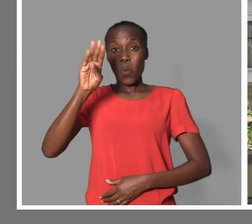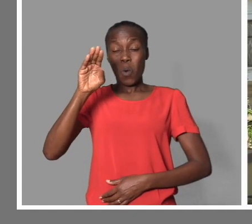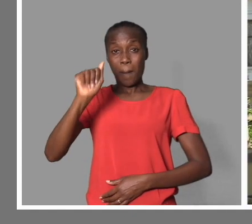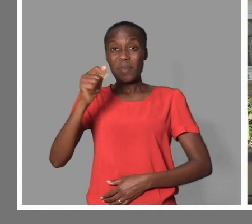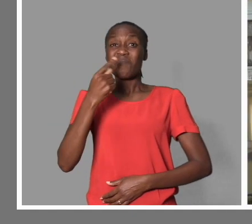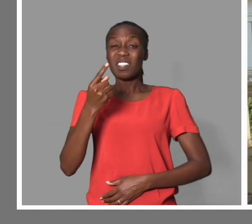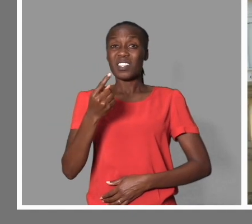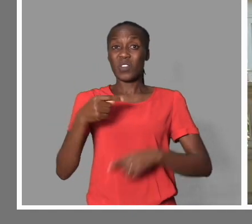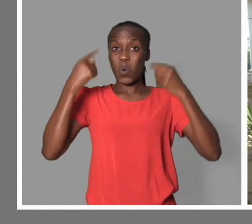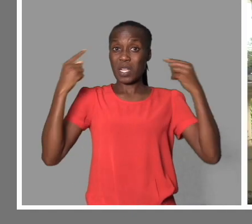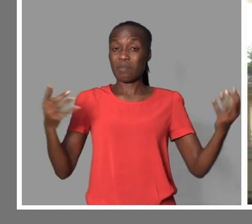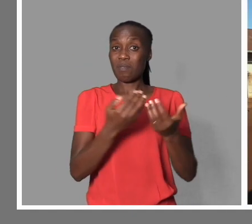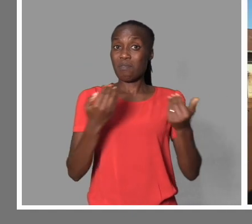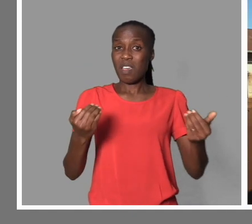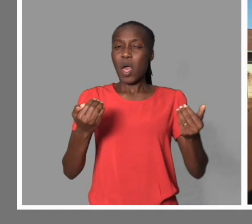à